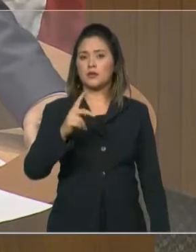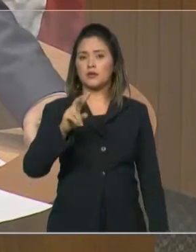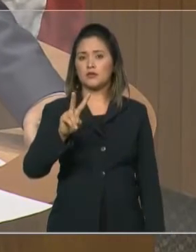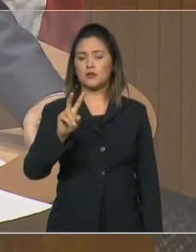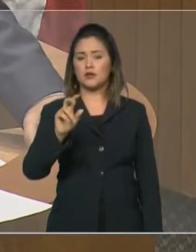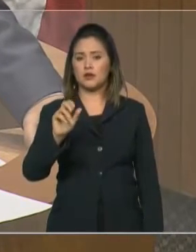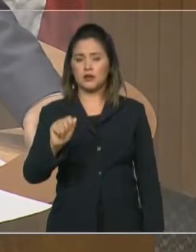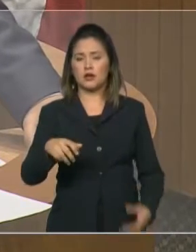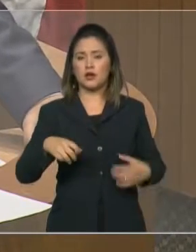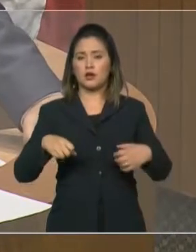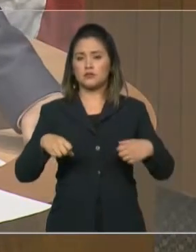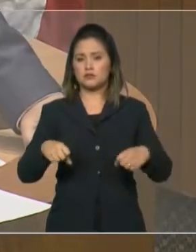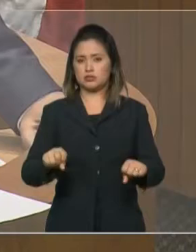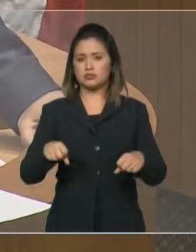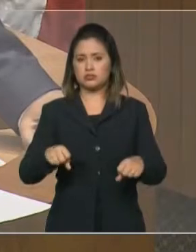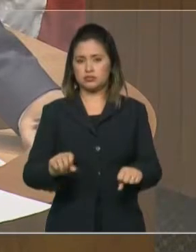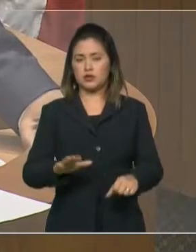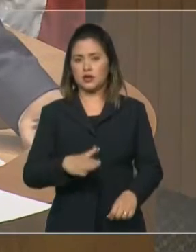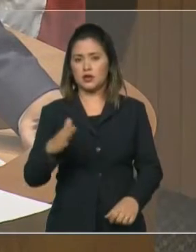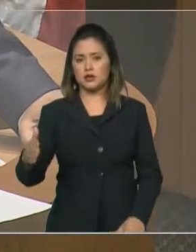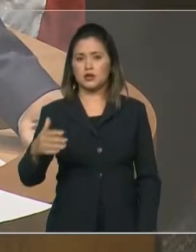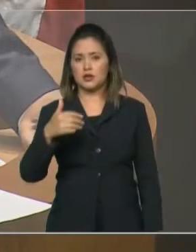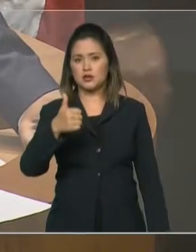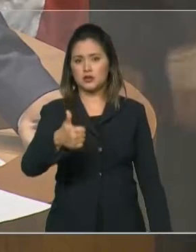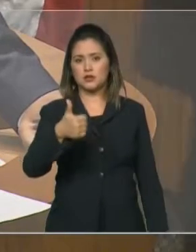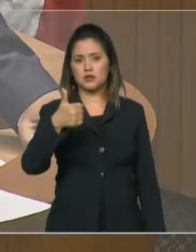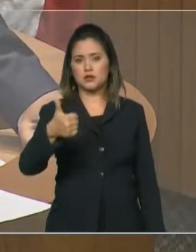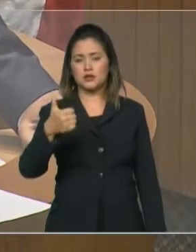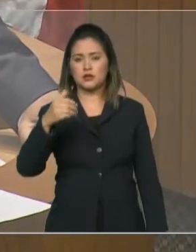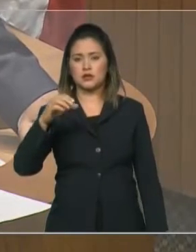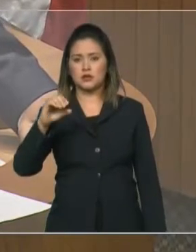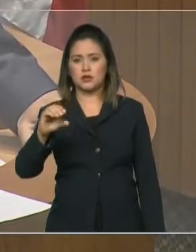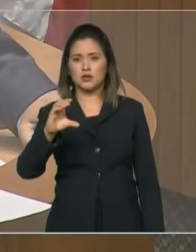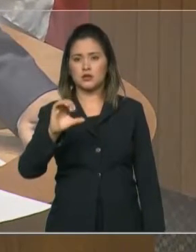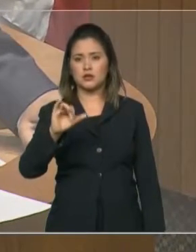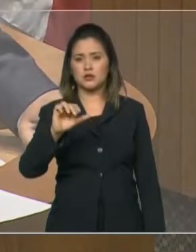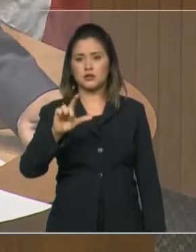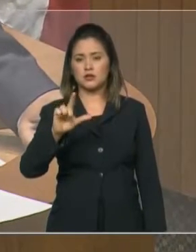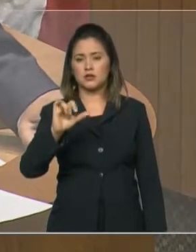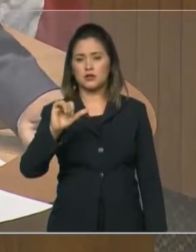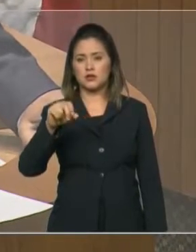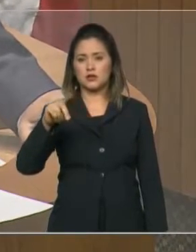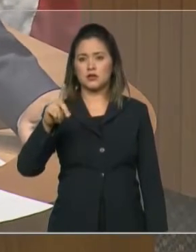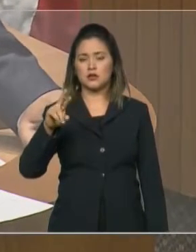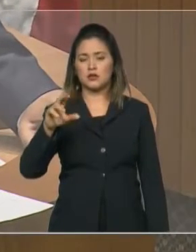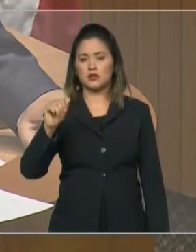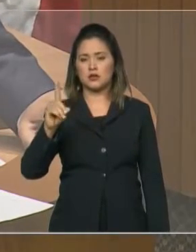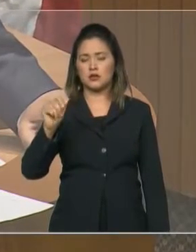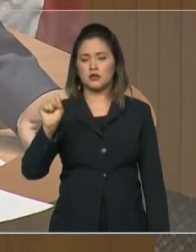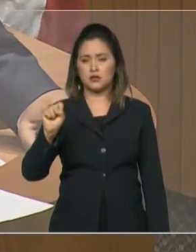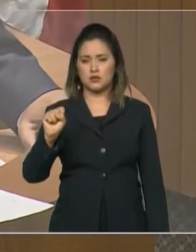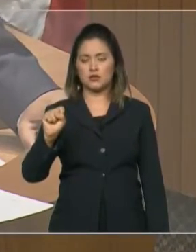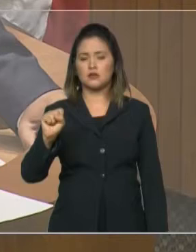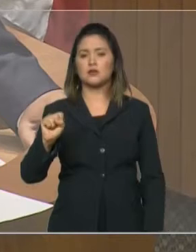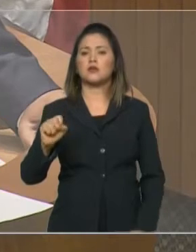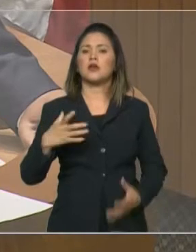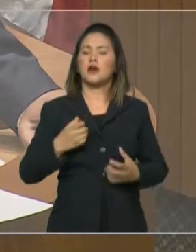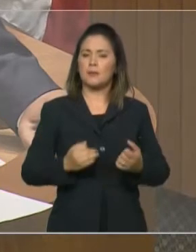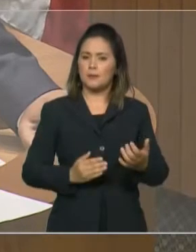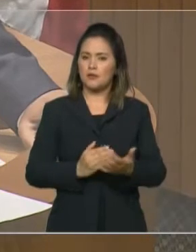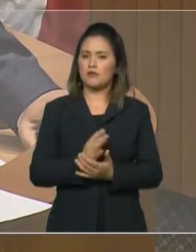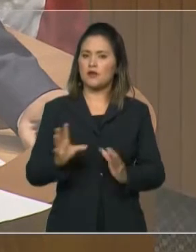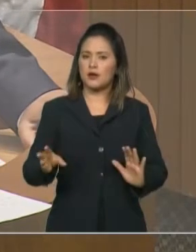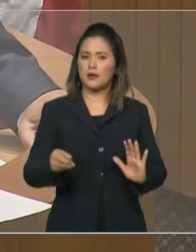para motocicletas de até 110 cilindradas, como aprovado na emenda do deputado Rogério